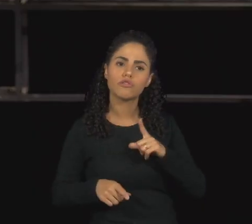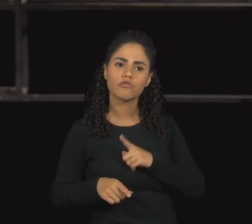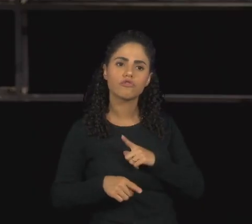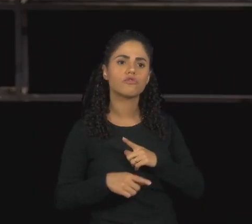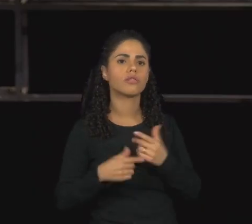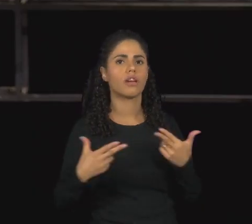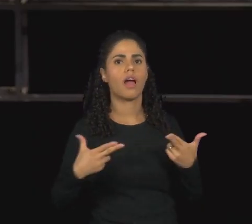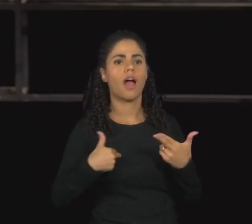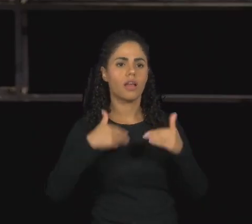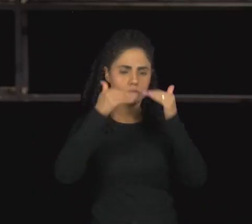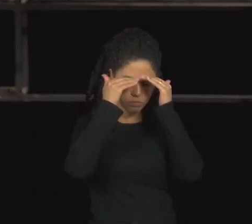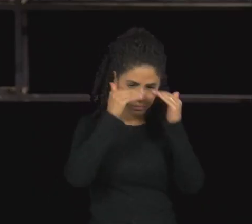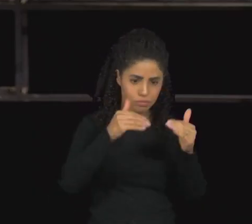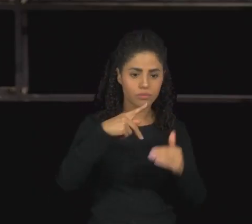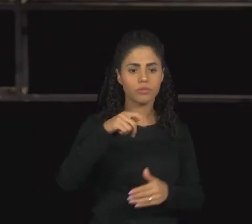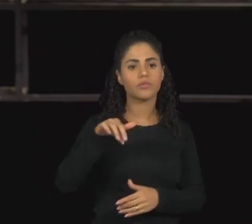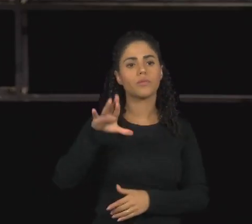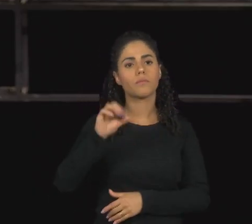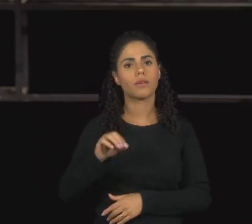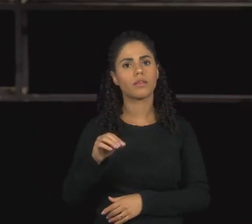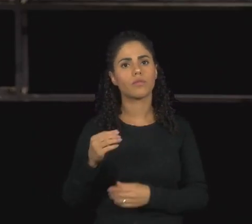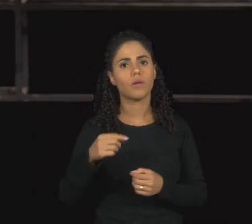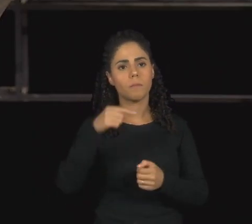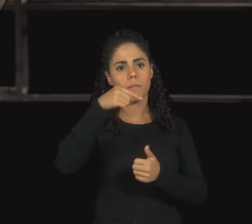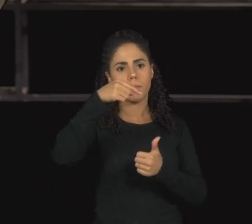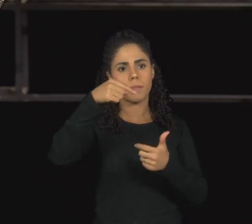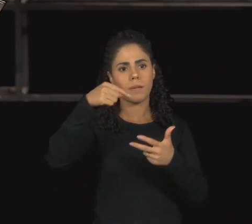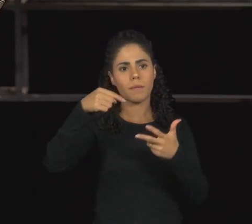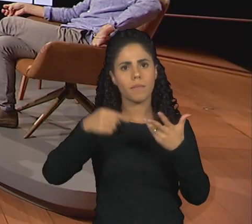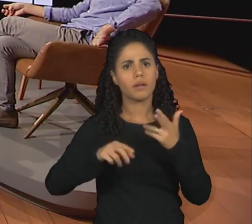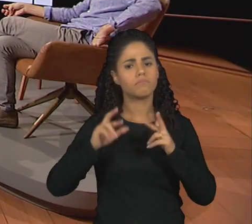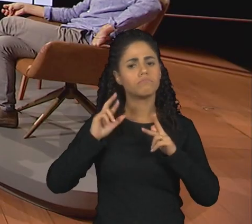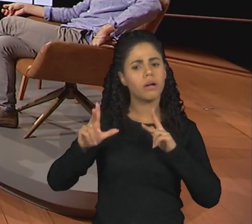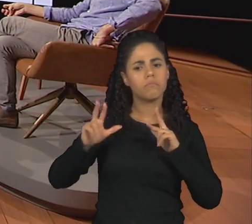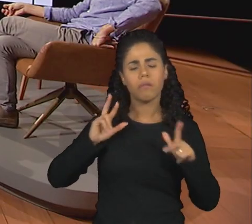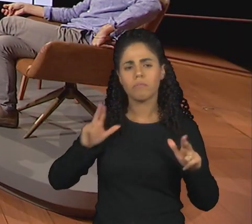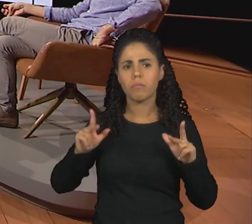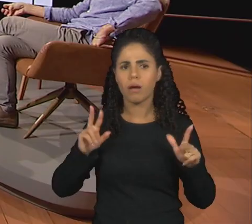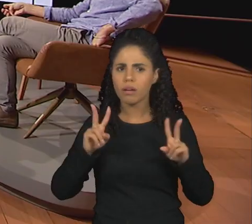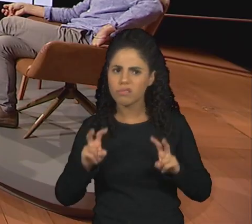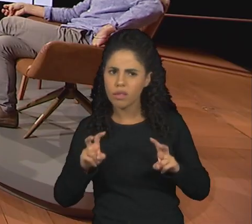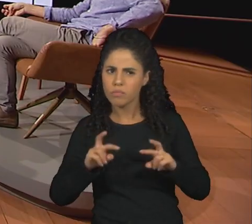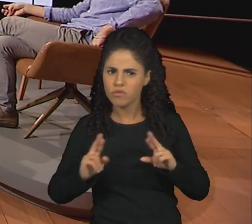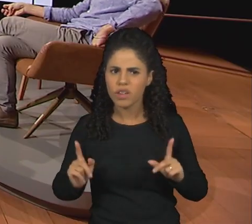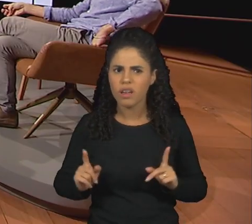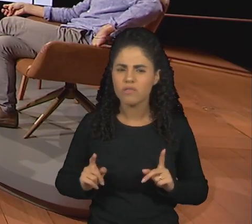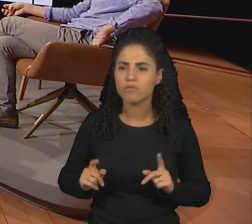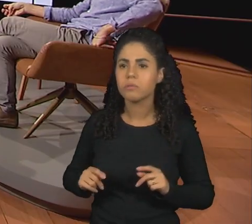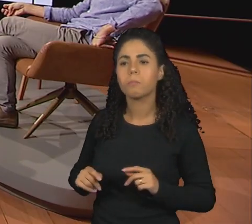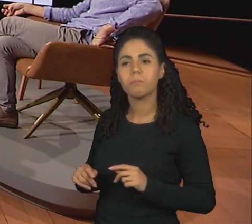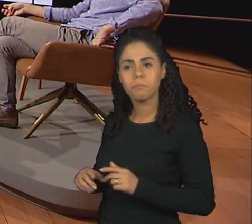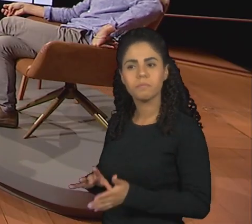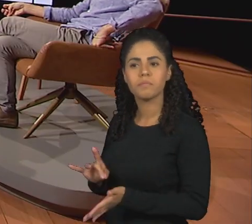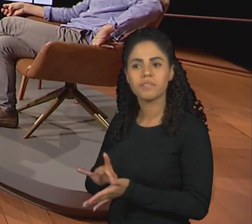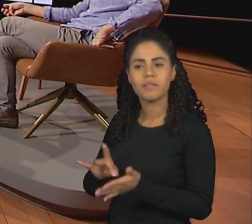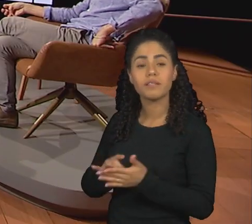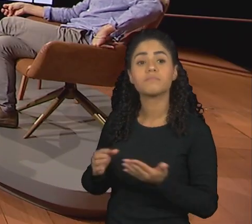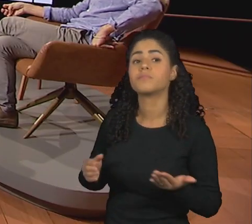da Obediência, do Pedro Bandeira. Também. Obras bem distintas umas das outras, não? Verdade, verdade. E